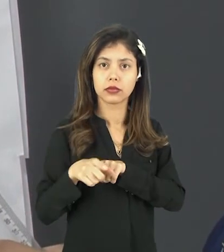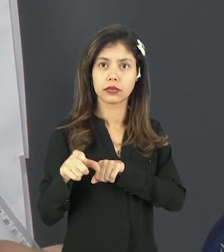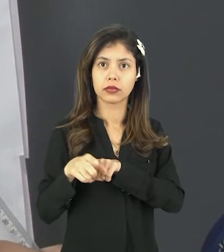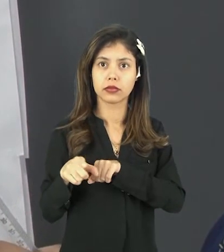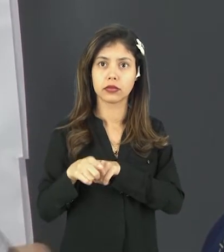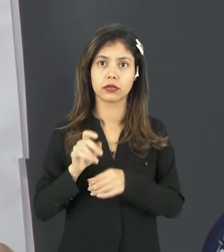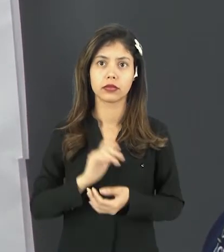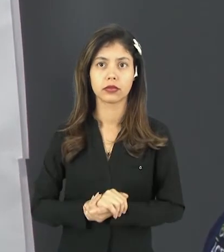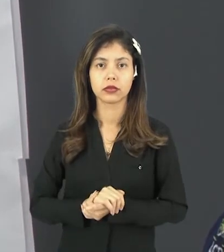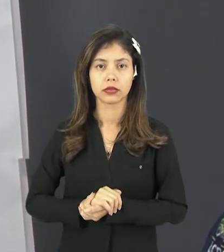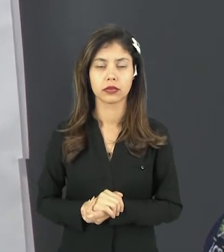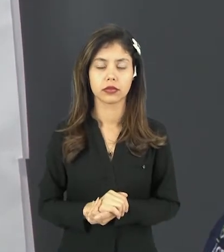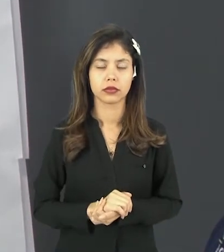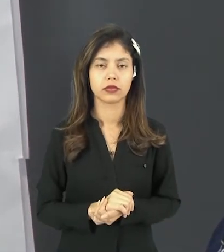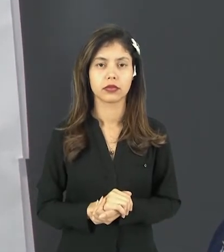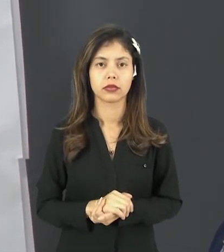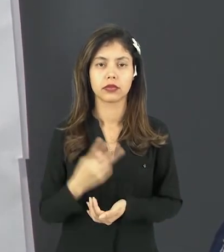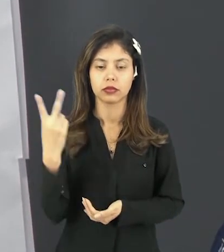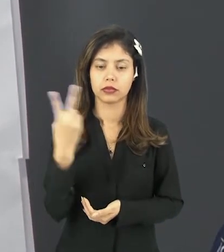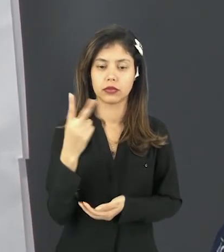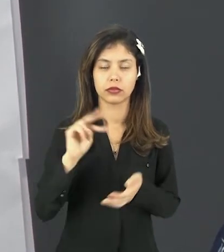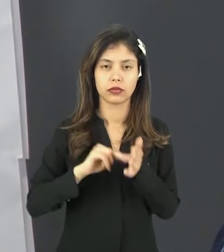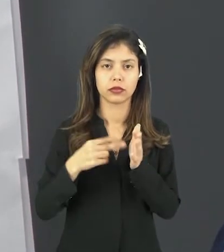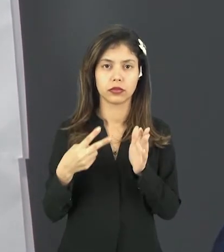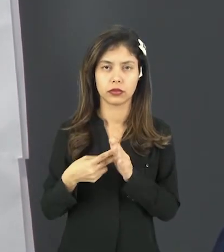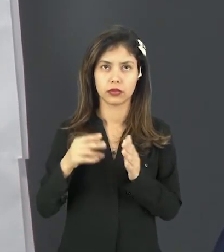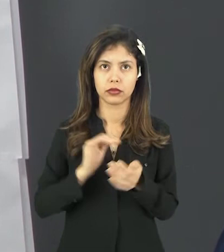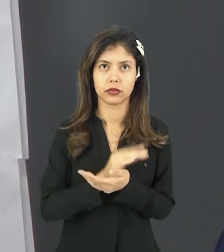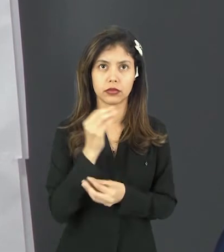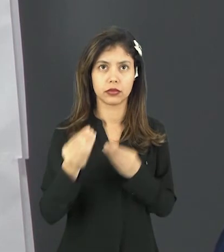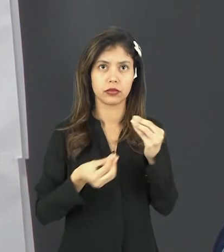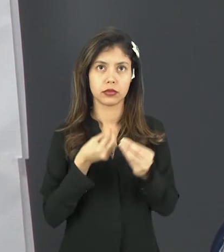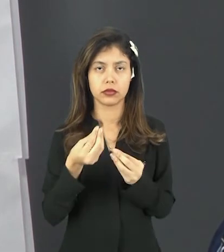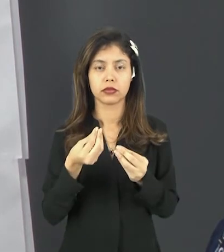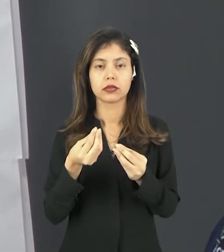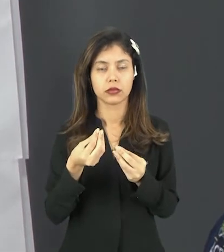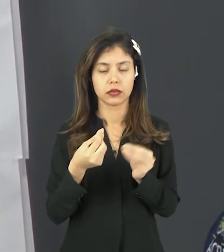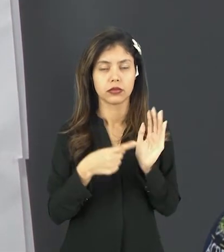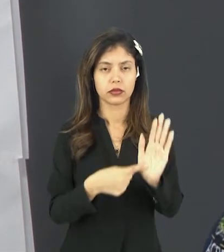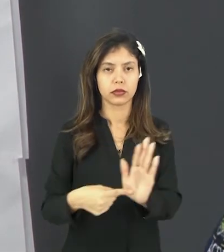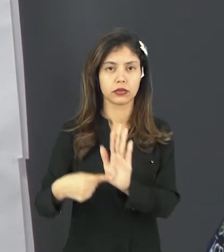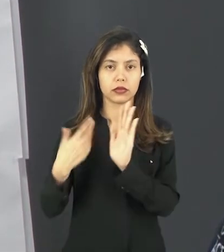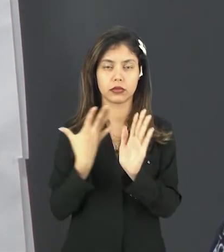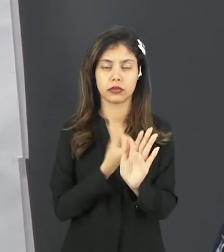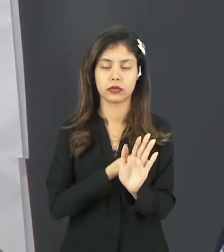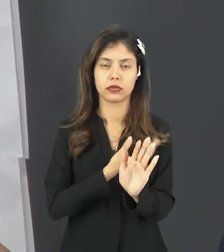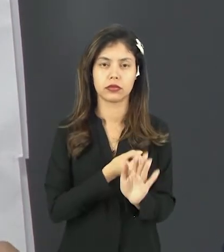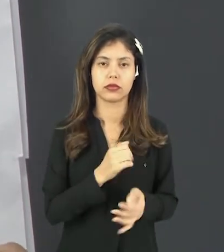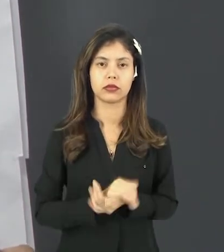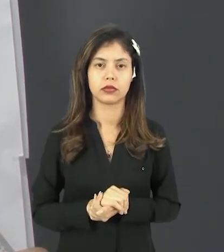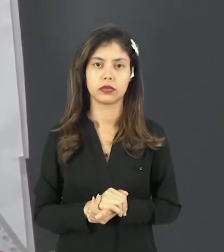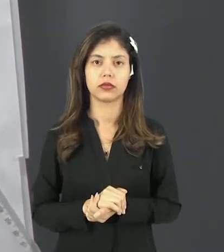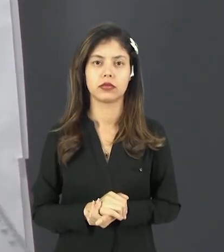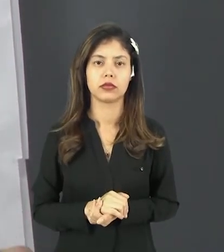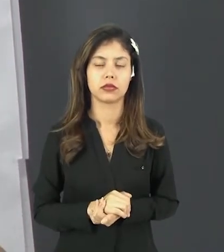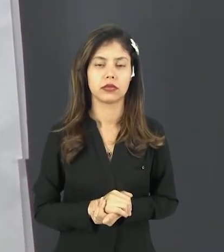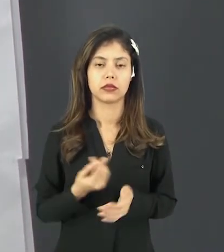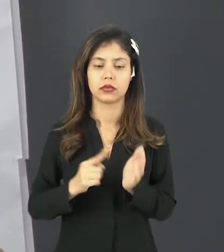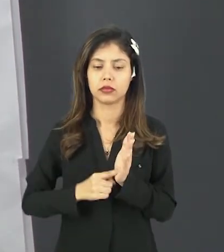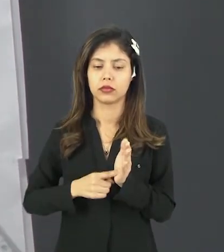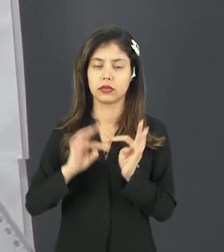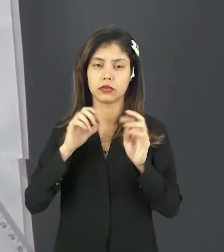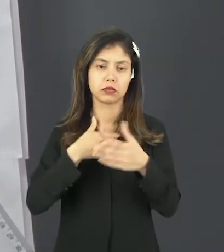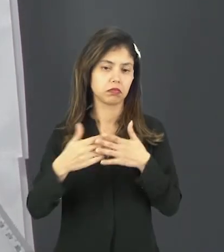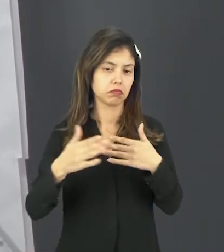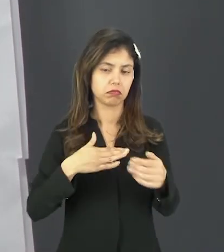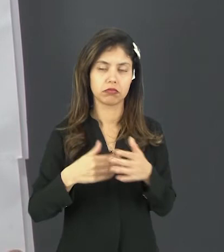a palavra buraco. Tem 2 significados, como mostra aqui a numeração, tá? E tem a abertura ou furo de qualquer